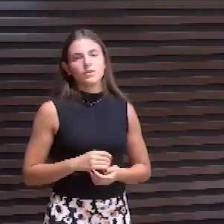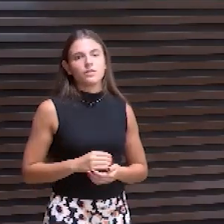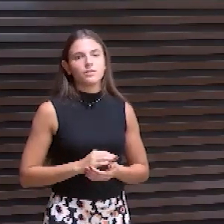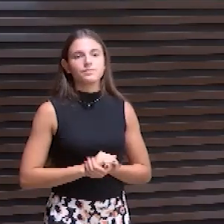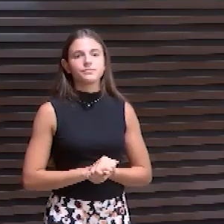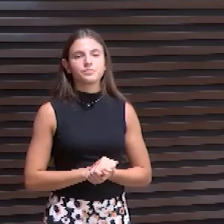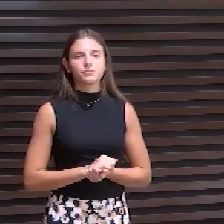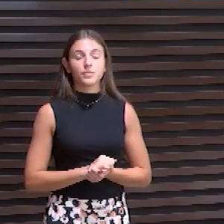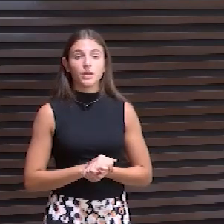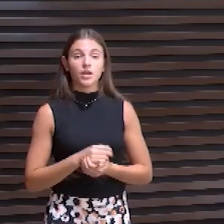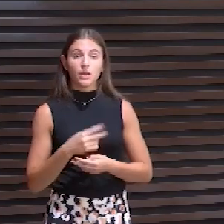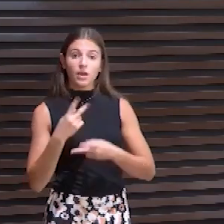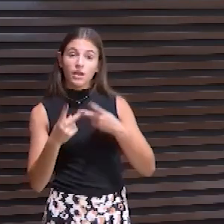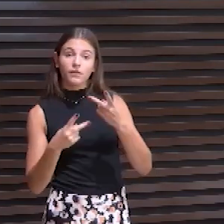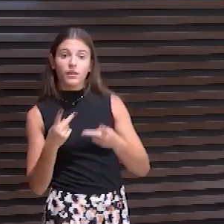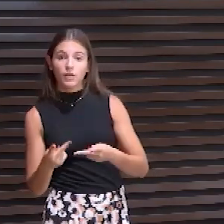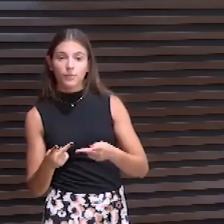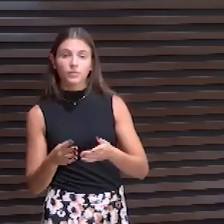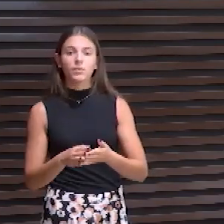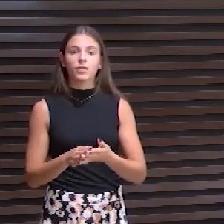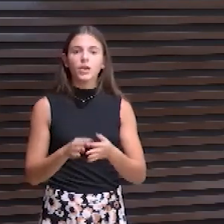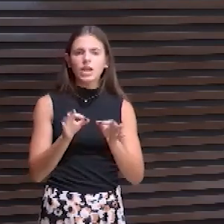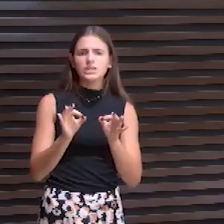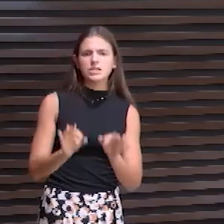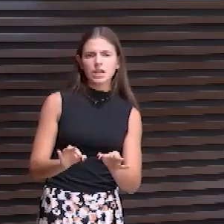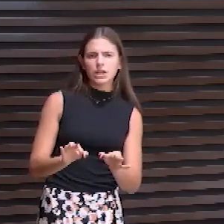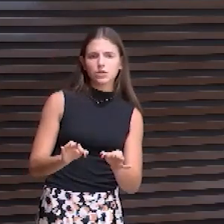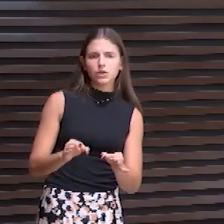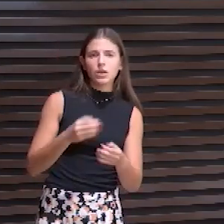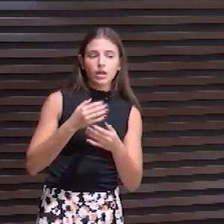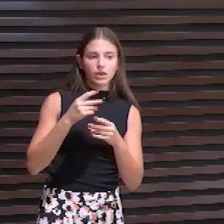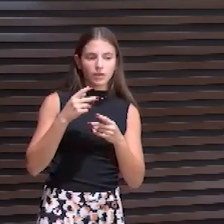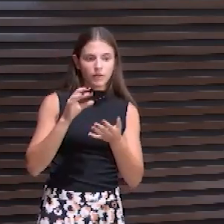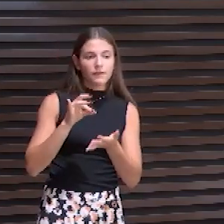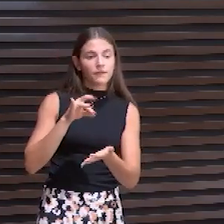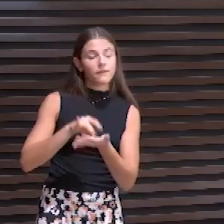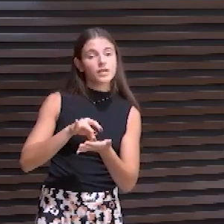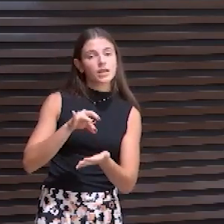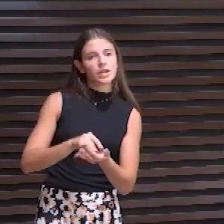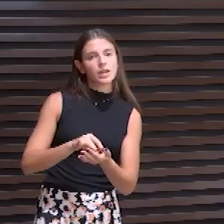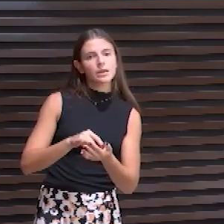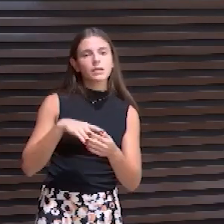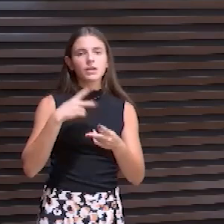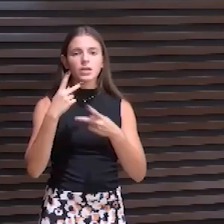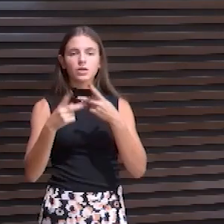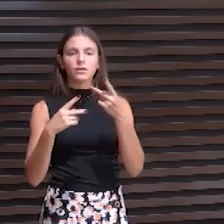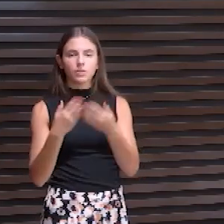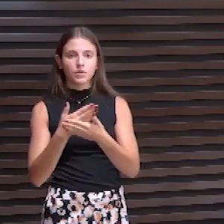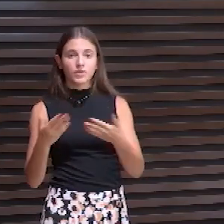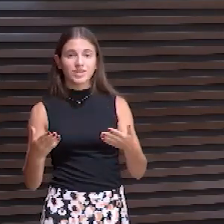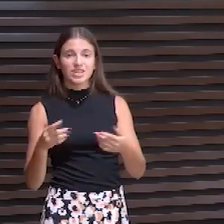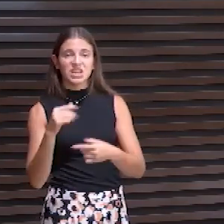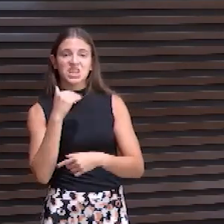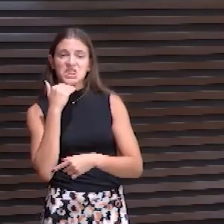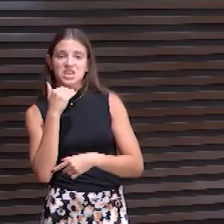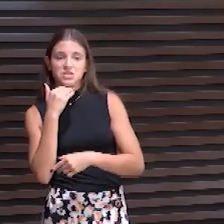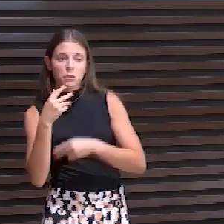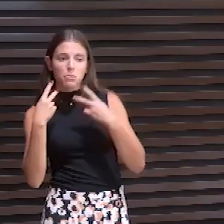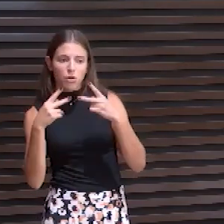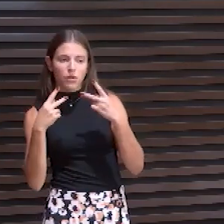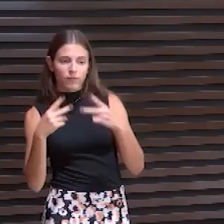E prosseguiu: de fato, vos afirmo que nenhum profeta é bem recebido na sua própria terra.